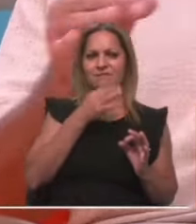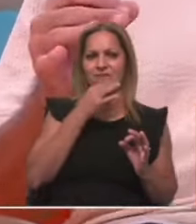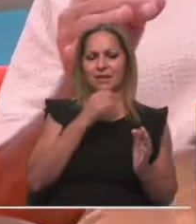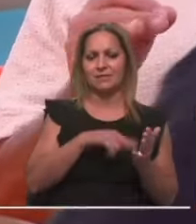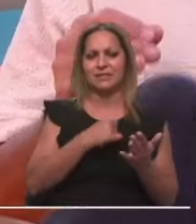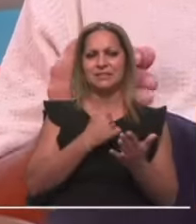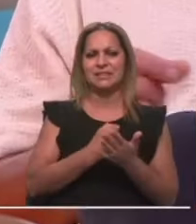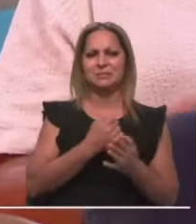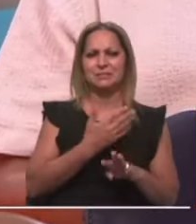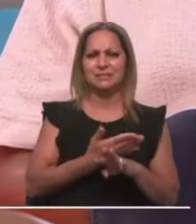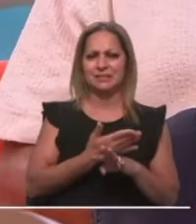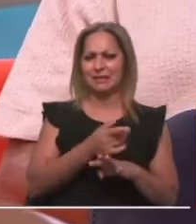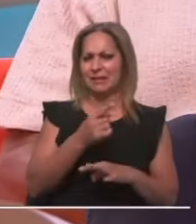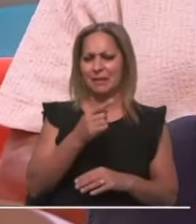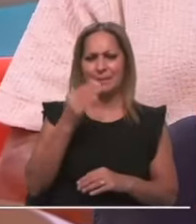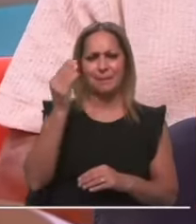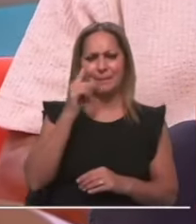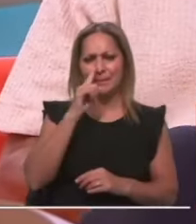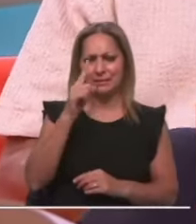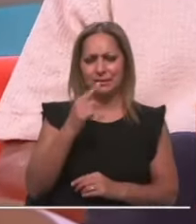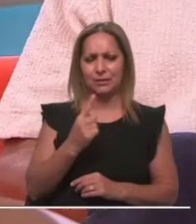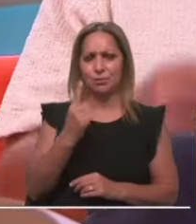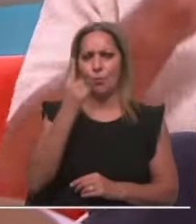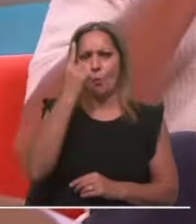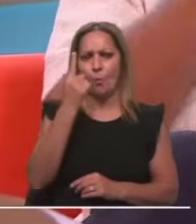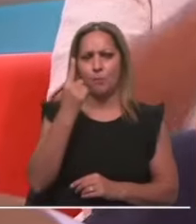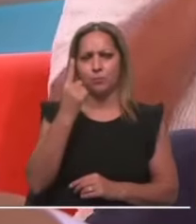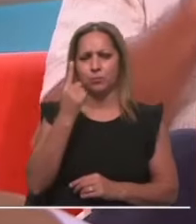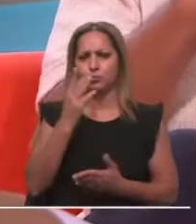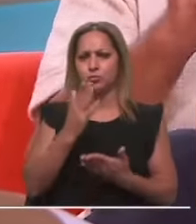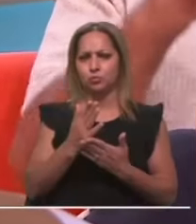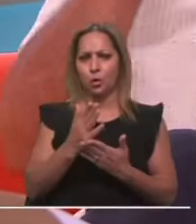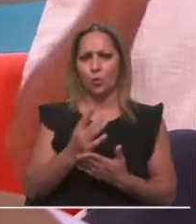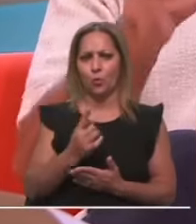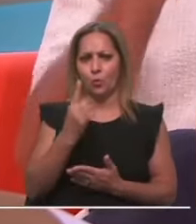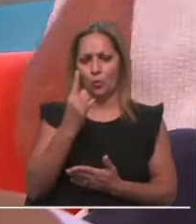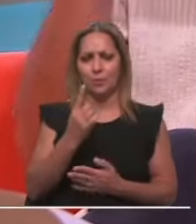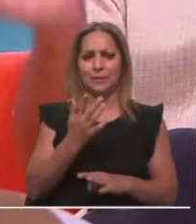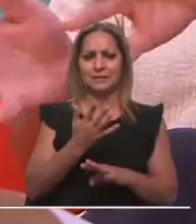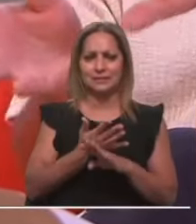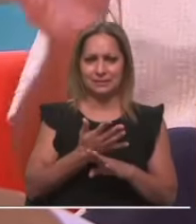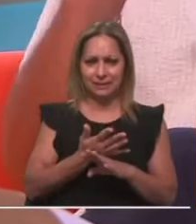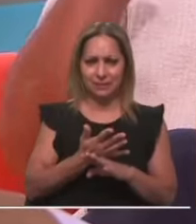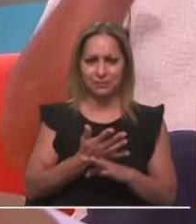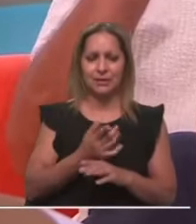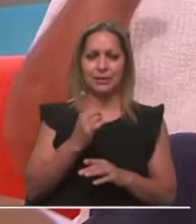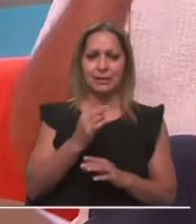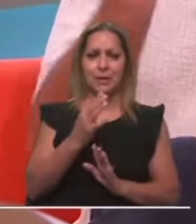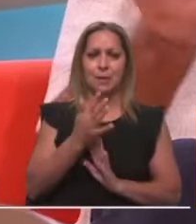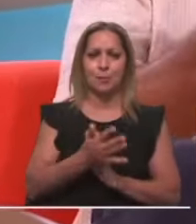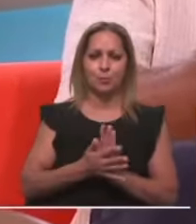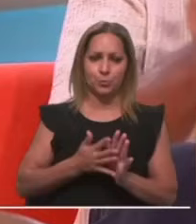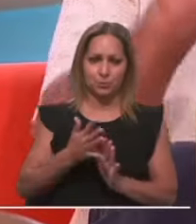rigorosamente falso eu falei de sexo uma vez e falei de sexo uma vez e mais uma vez a produção